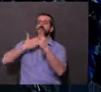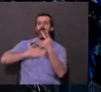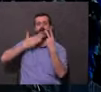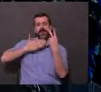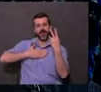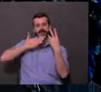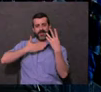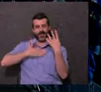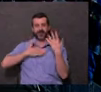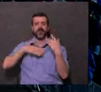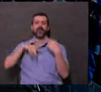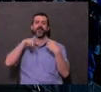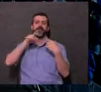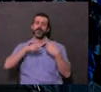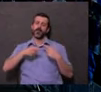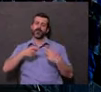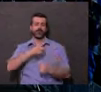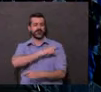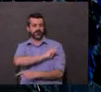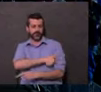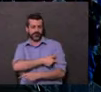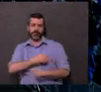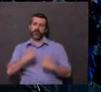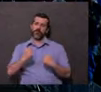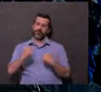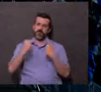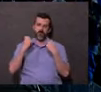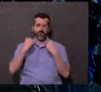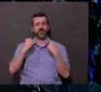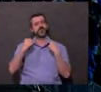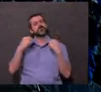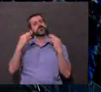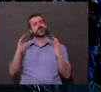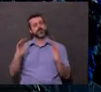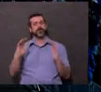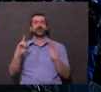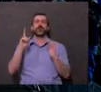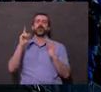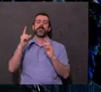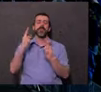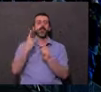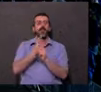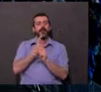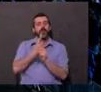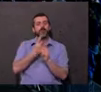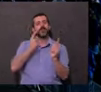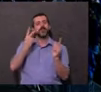a fortaleza para acolhermos como dom misterioso as realidades mais difíceis e